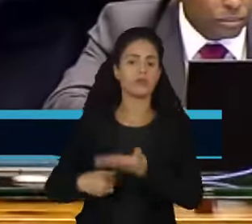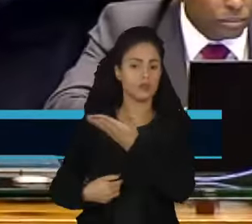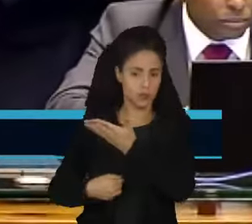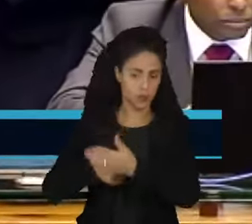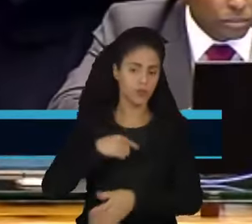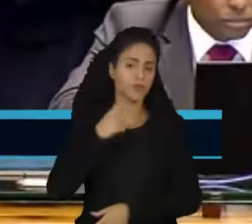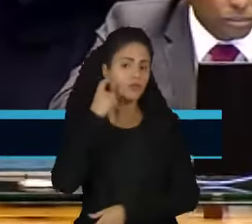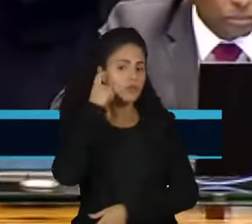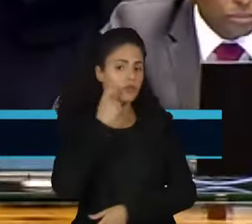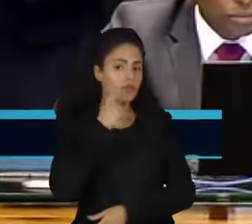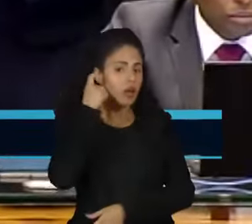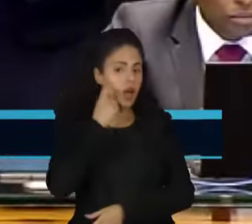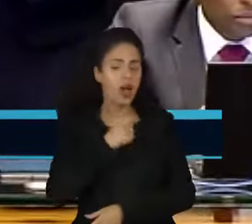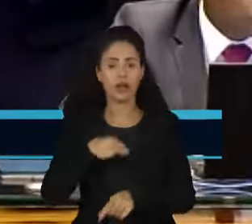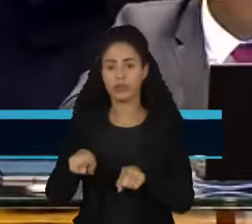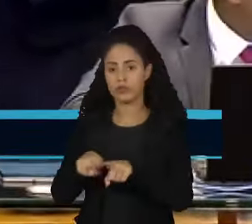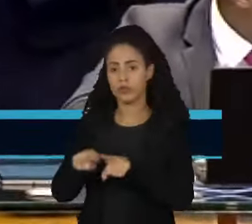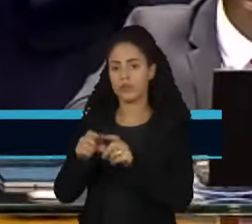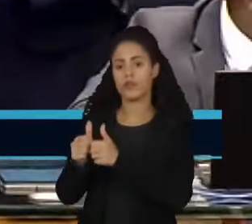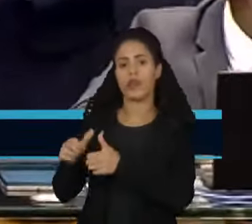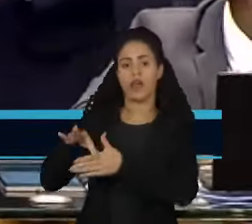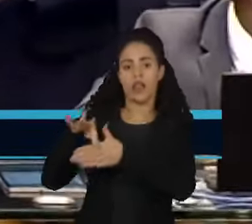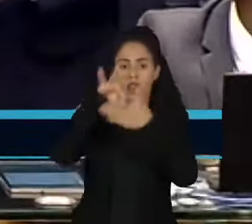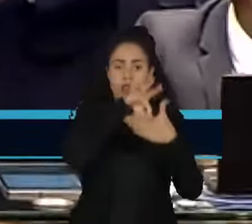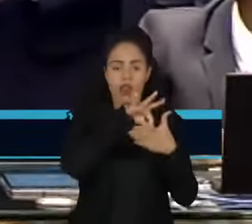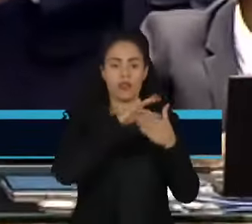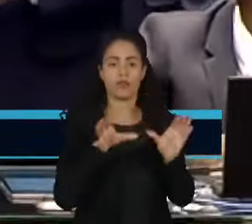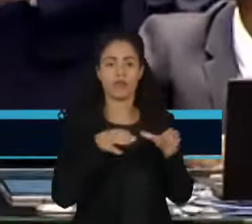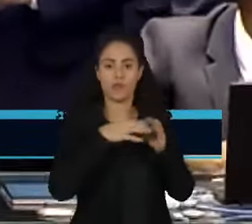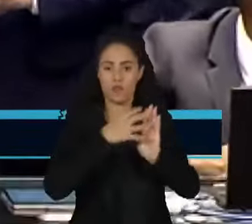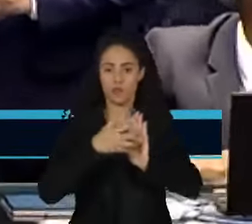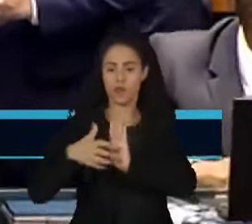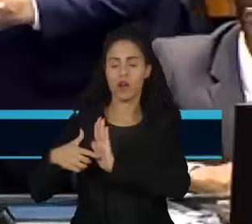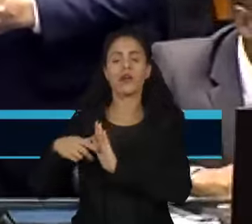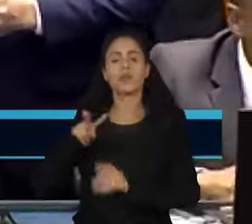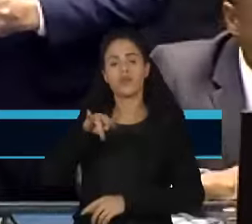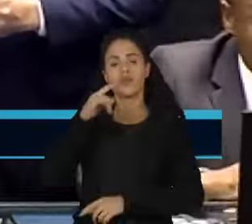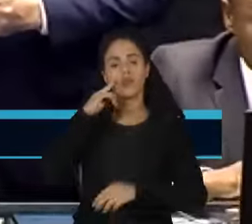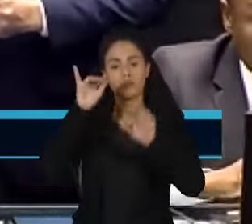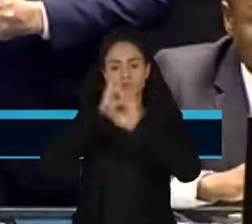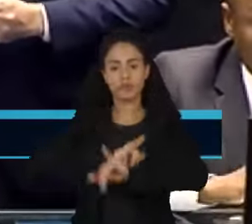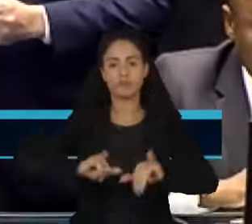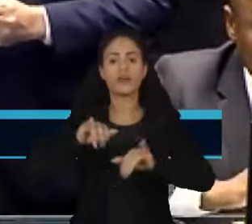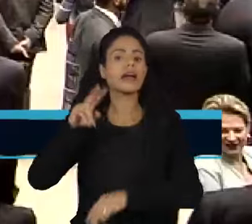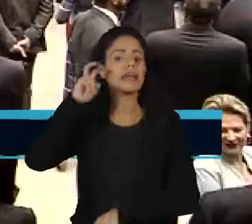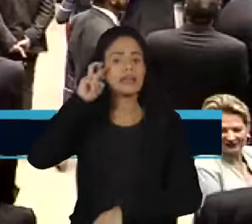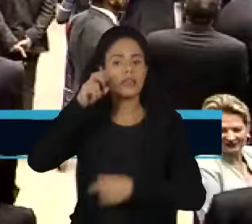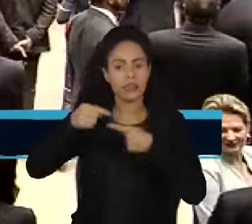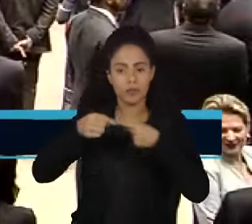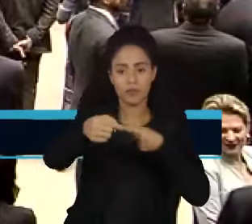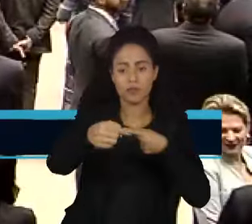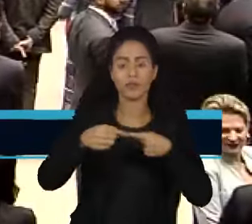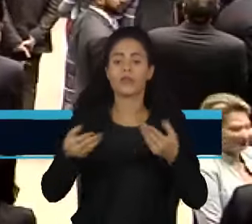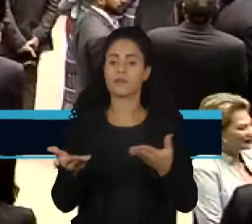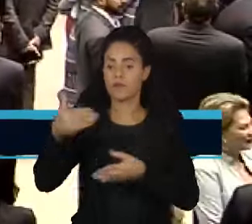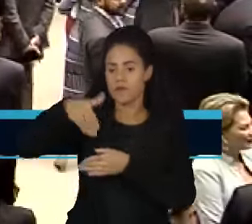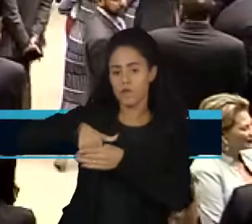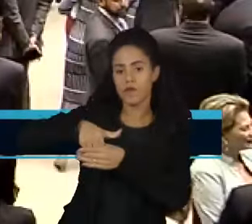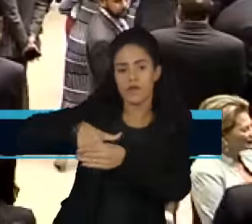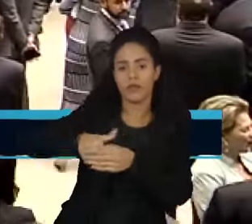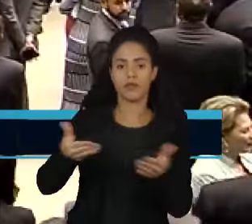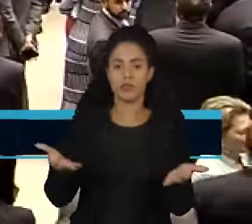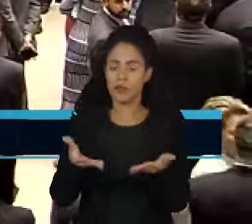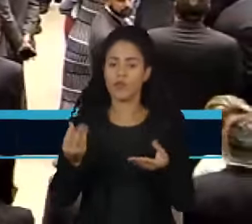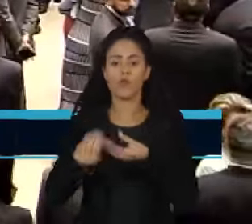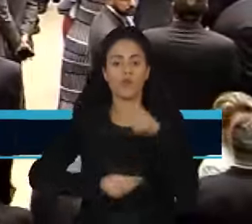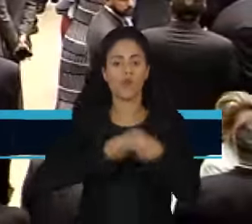Deputados, Arthur Lira, e líderes dos partidos, e deve ser publicado na próxima quinta-feira. Já a votação em